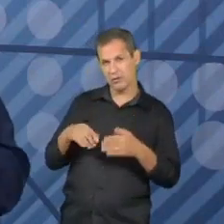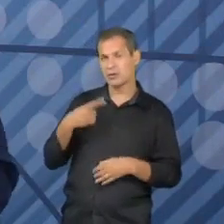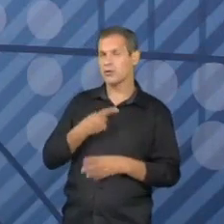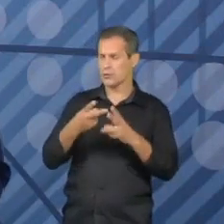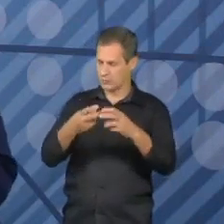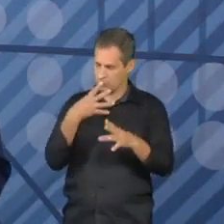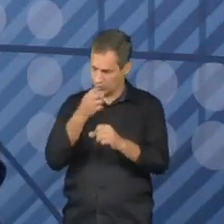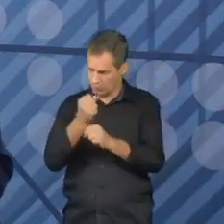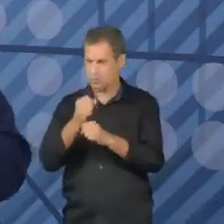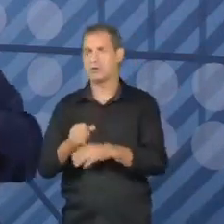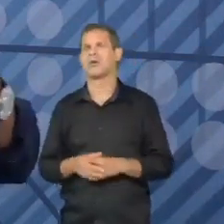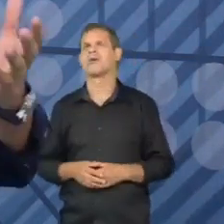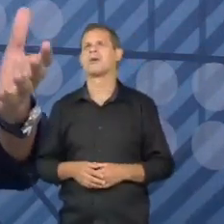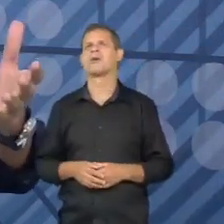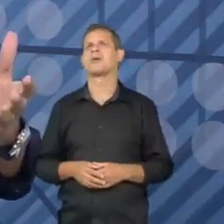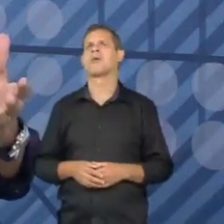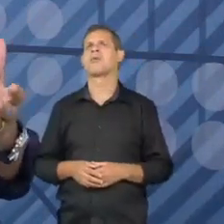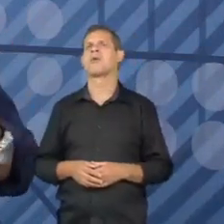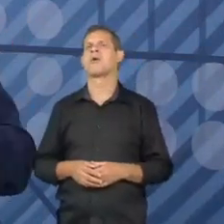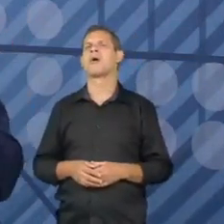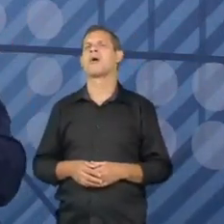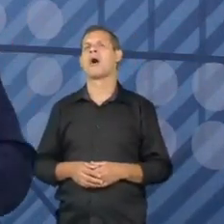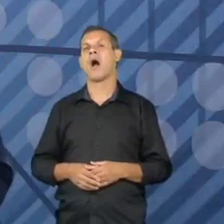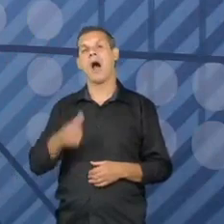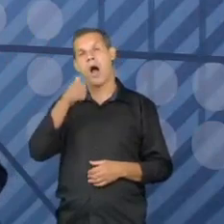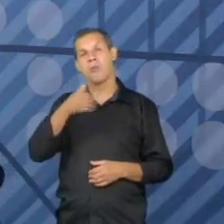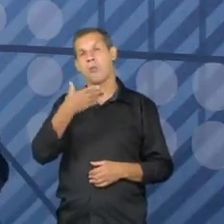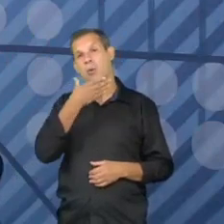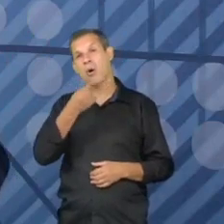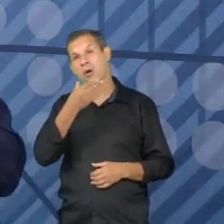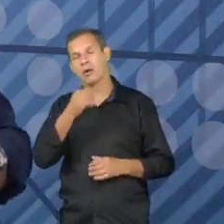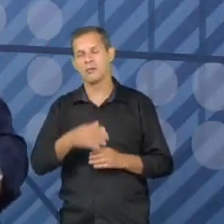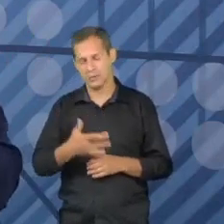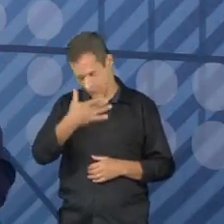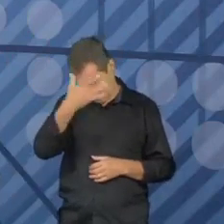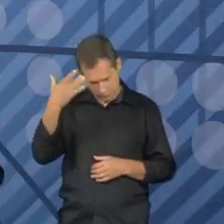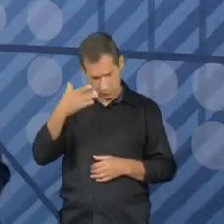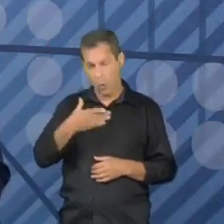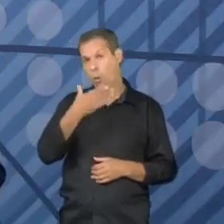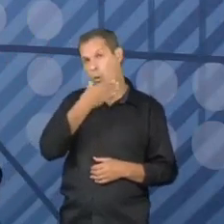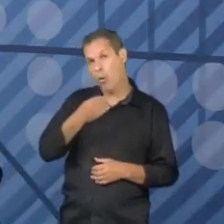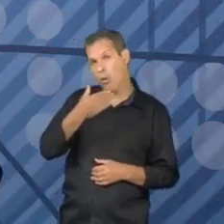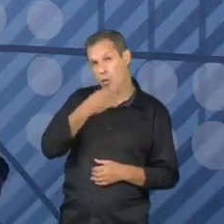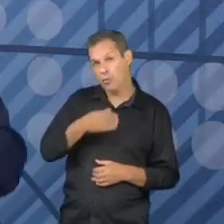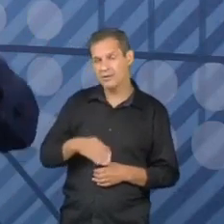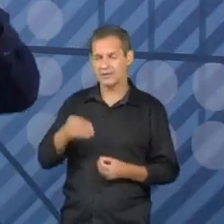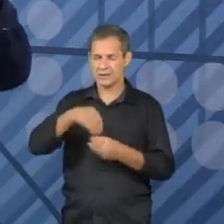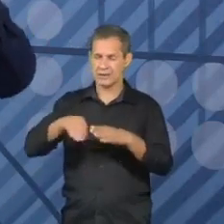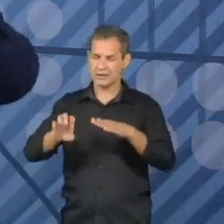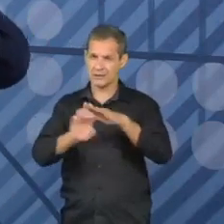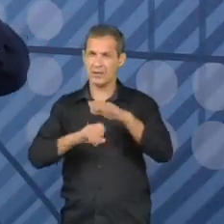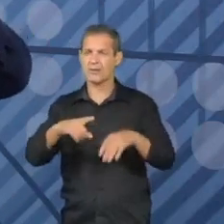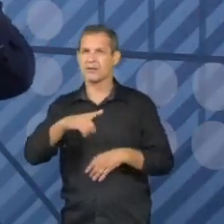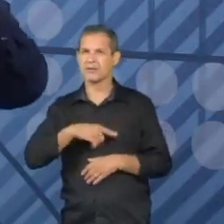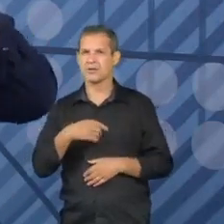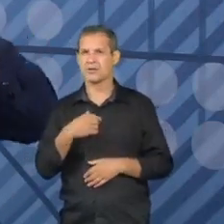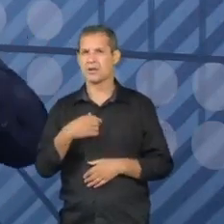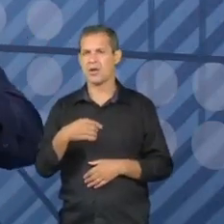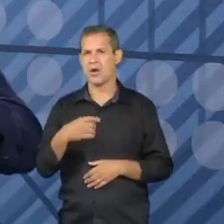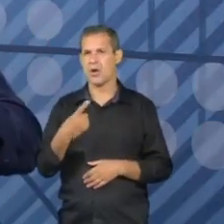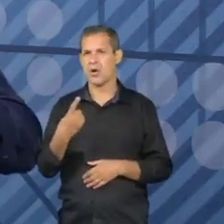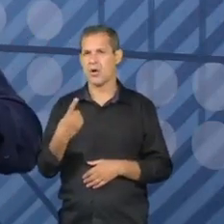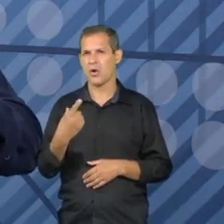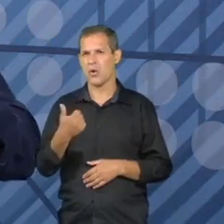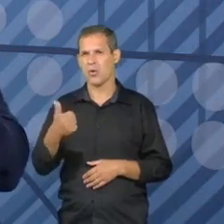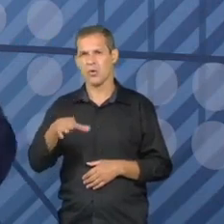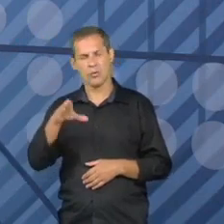lá para calcular o sexo, a quantidade de sexos de pessoas com sexo masculino dentro da empresa. Então, eu tinha 11 homens e